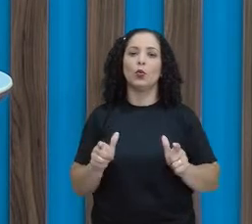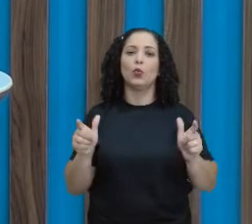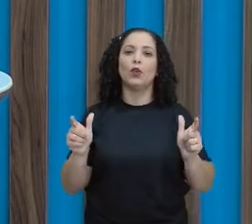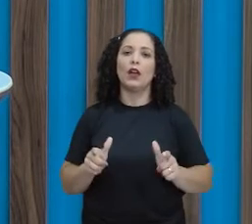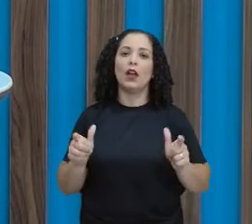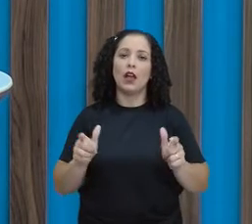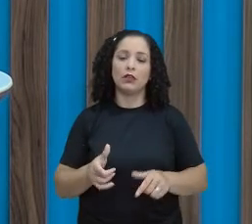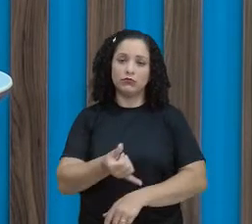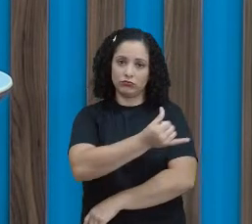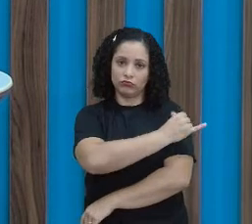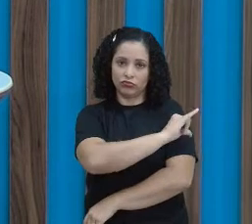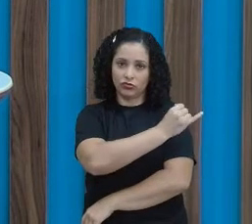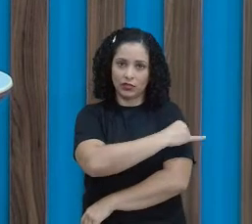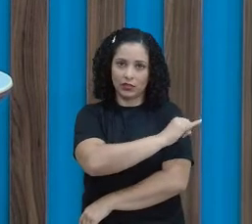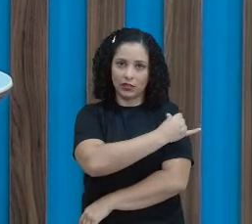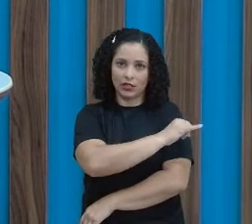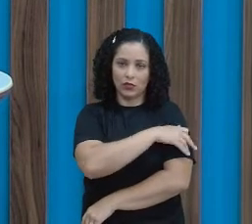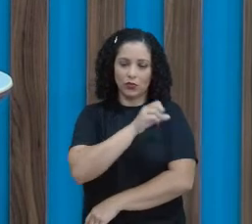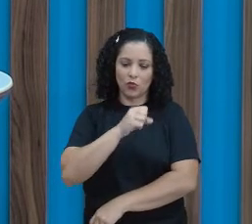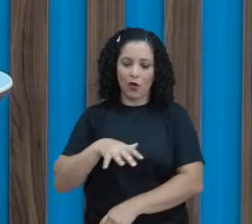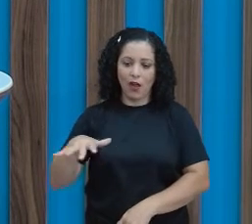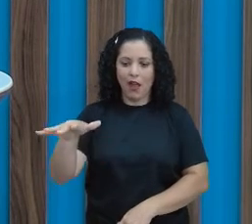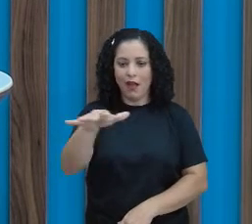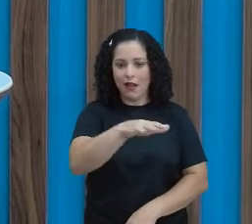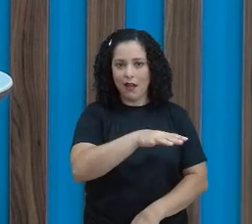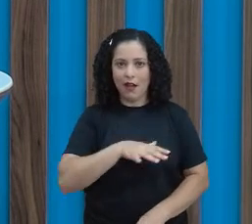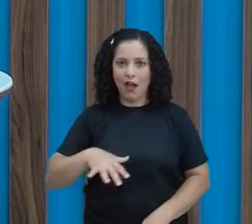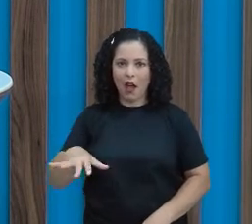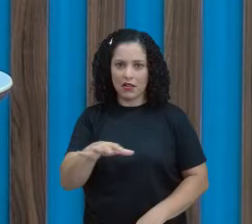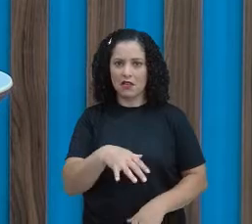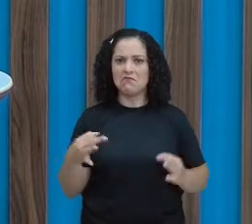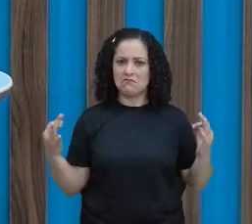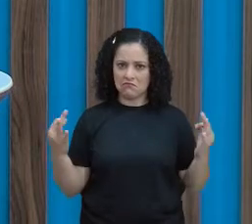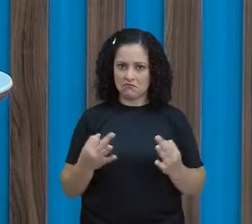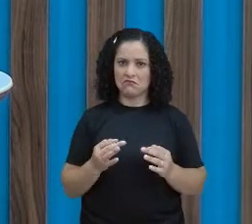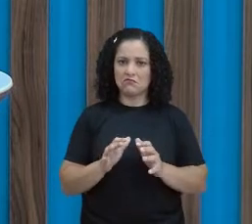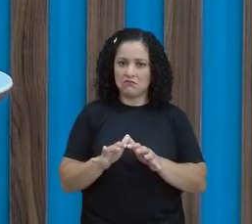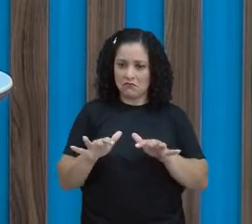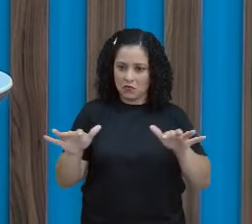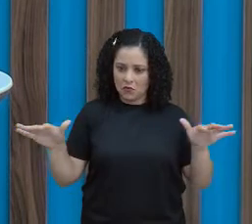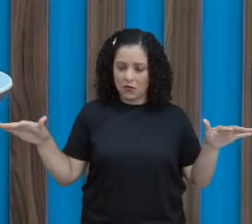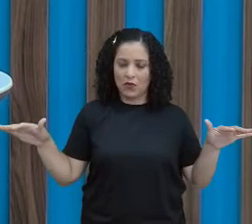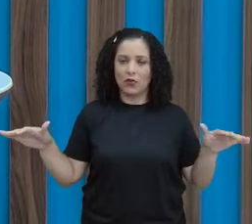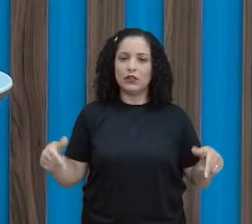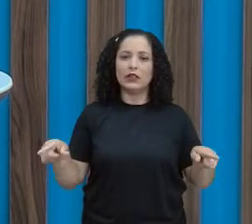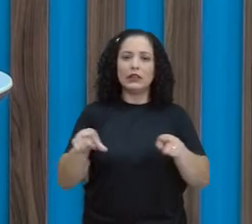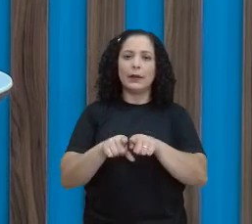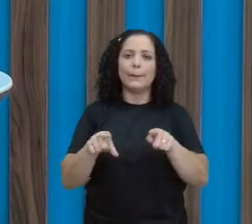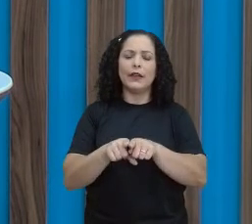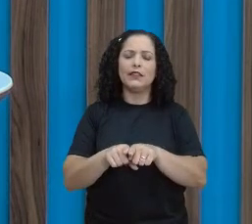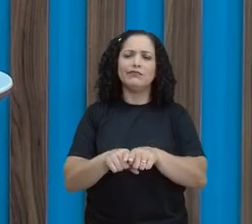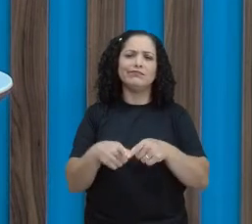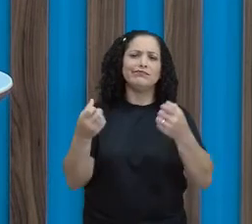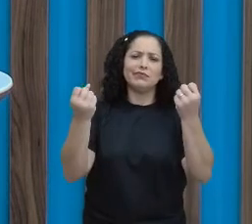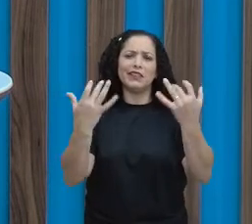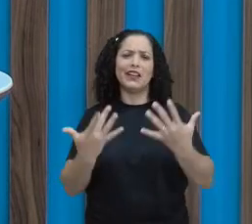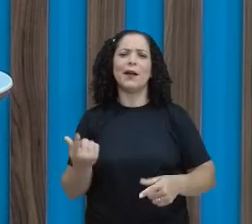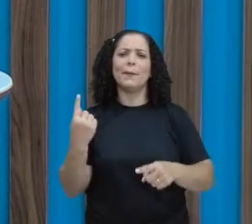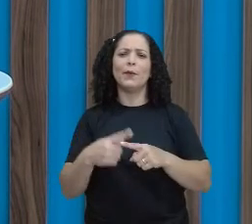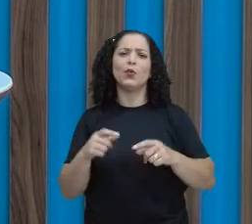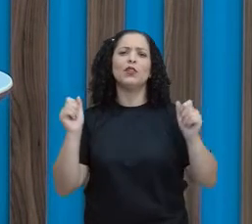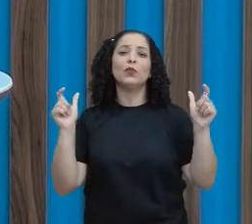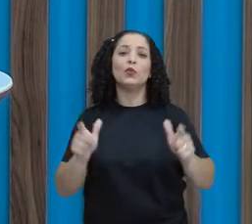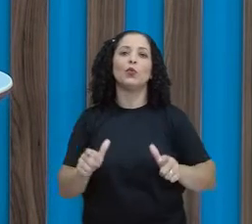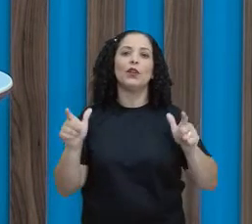estado do Rio de Janeiro, numa área nobre do Rio de Janeiro. E aí também eles explicam por que esse local.